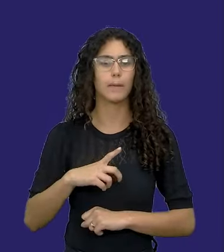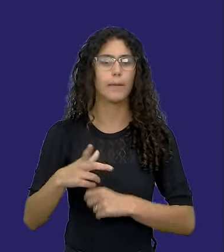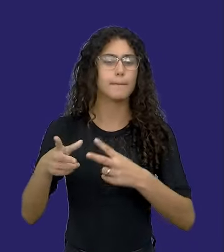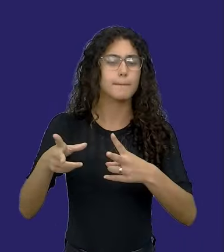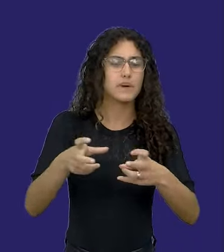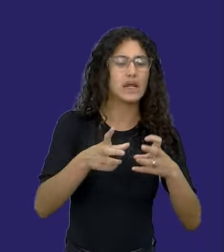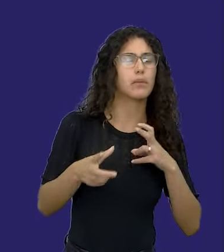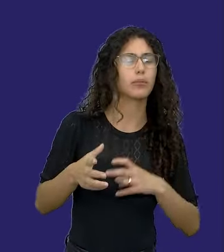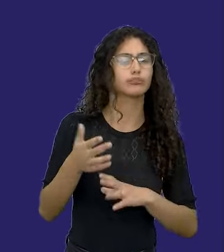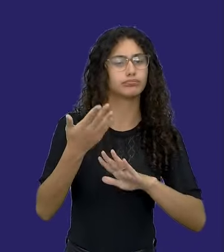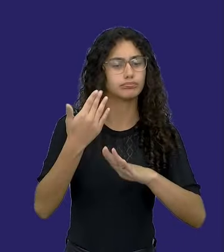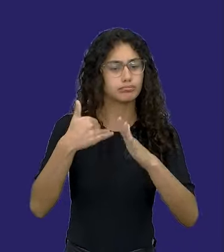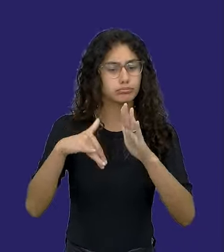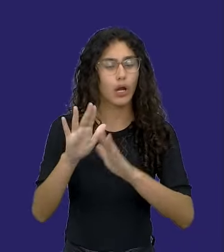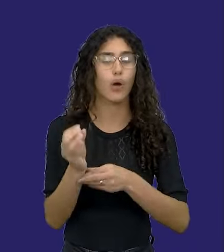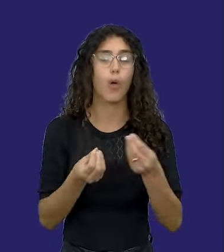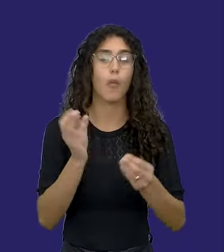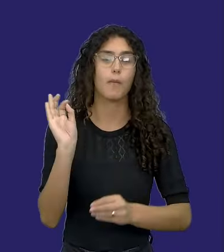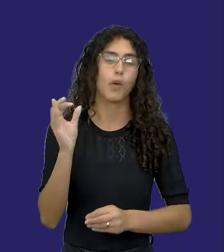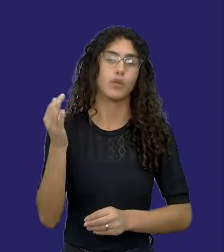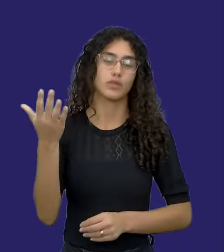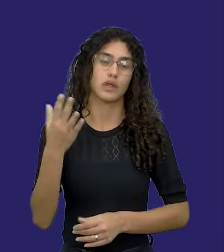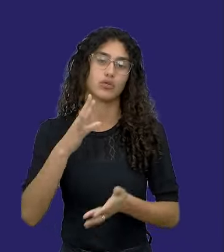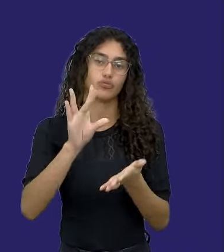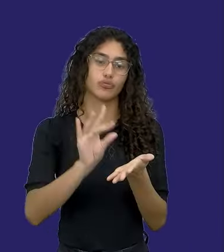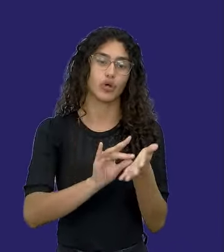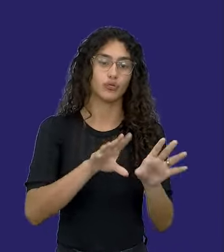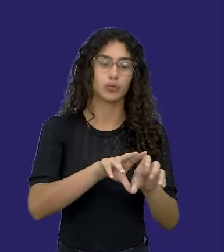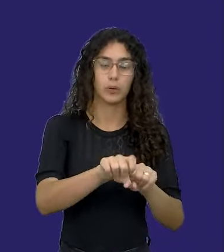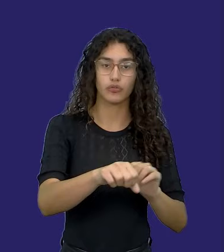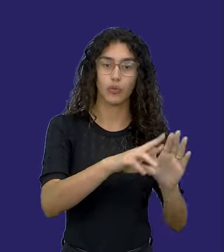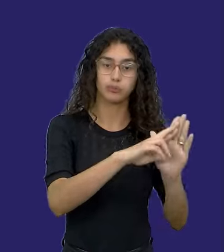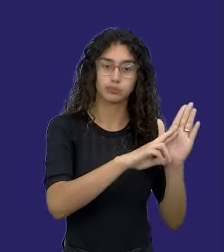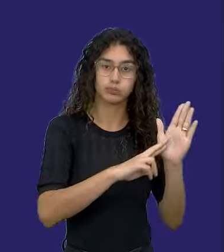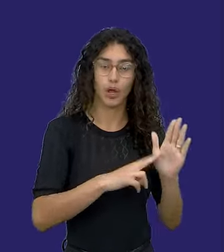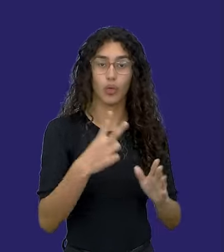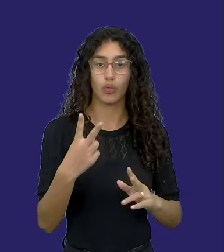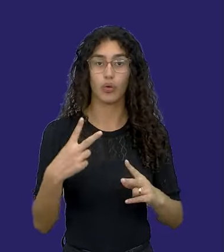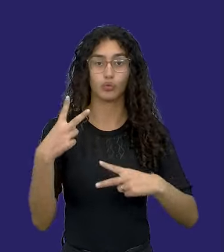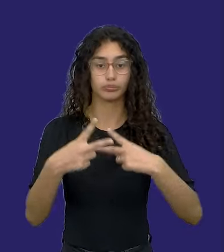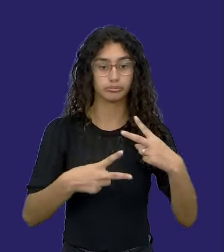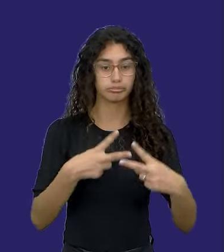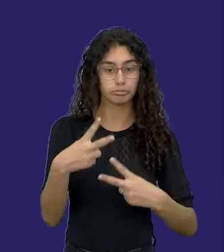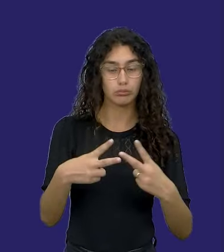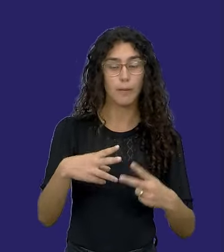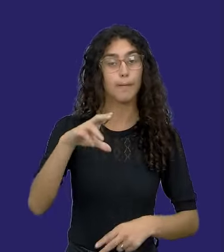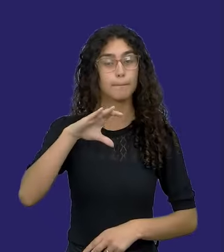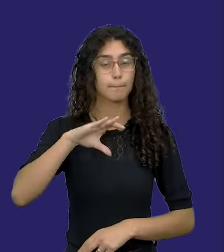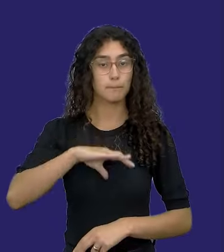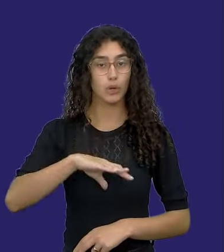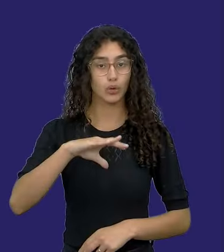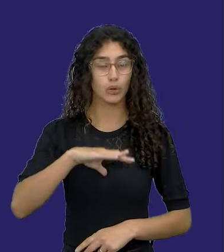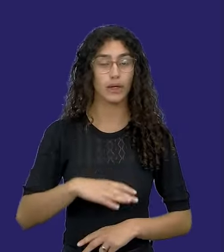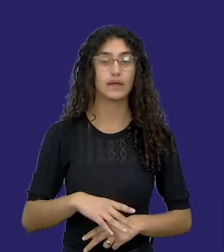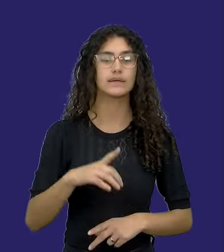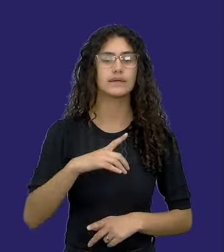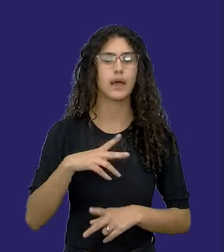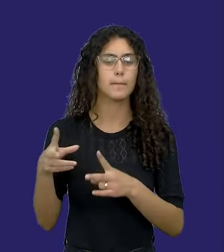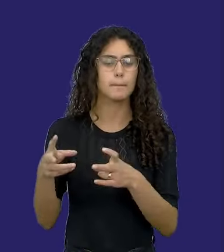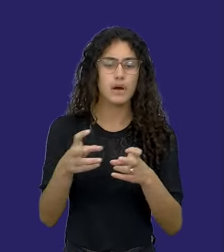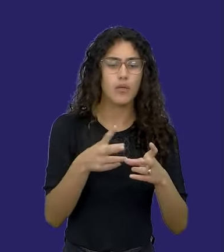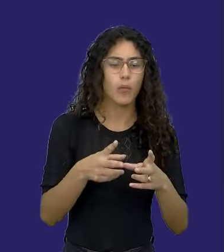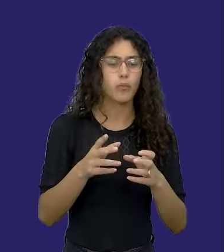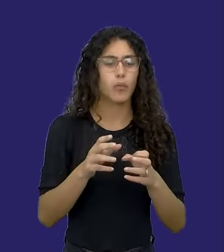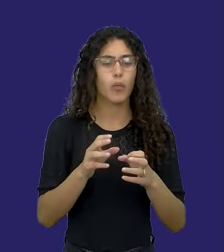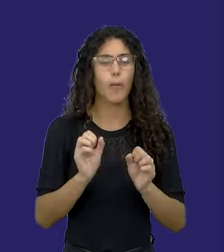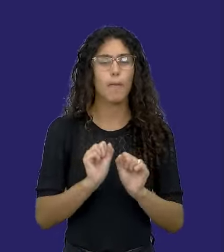mais ampla aí de como que acontece o roteiro formativo do 2º bimestre para a língua portuguesa, né, ter uma visão mais ampla